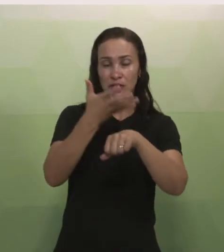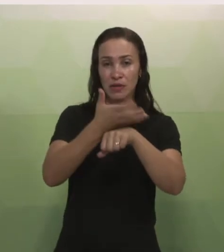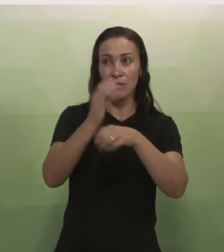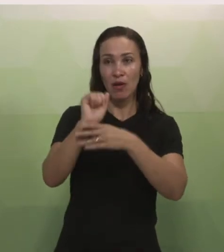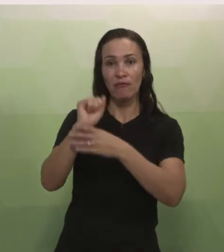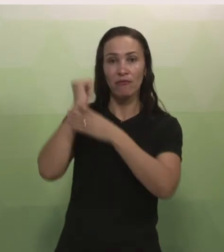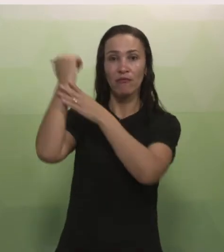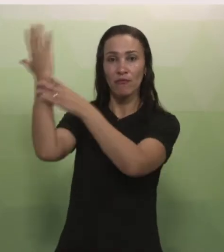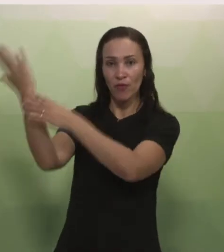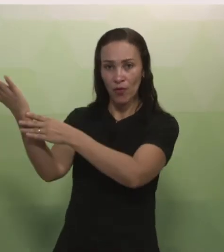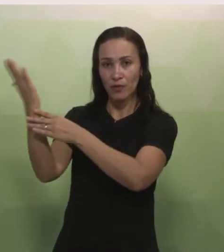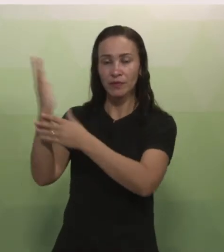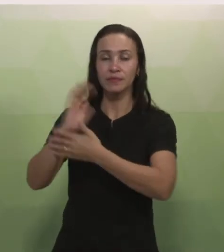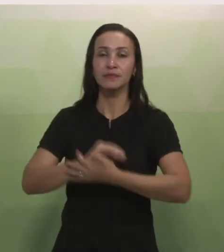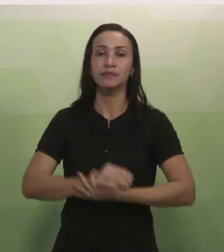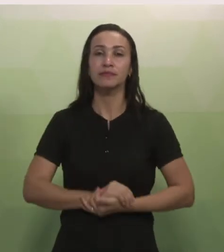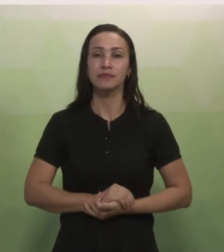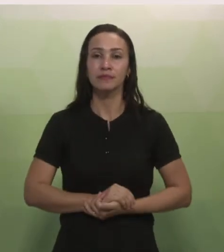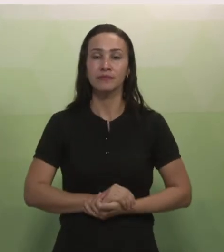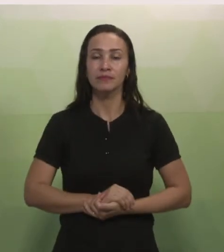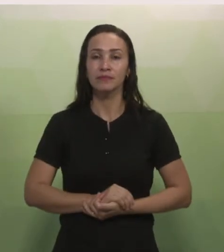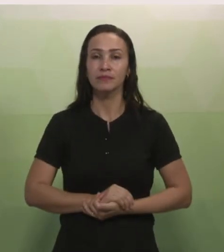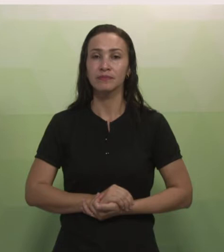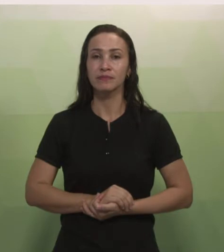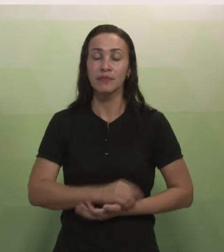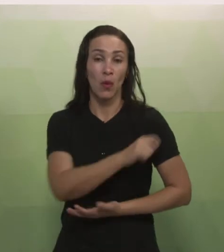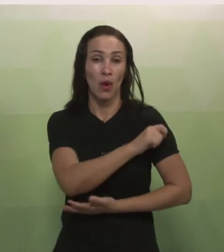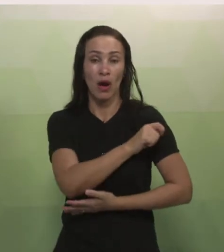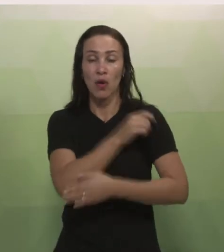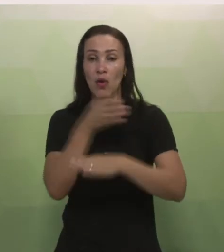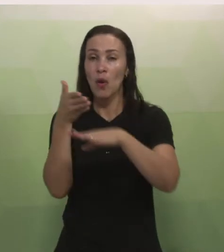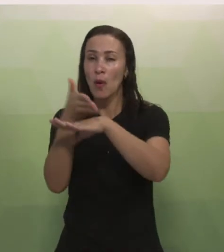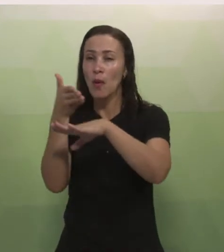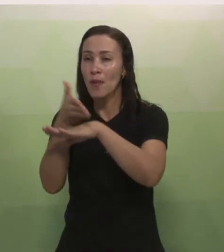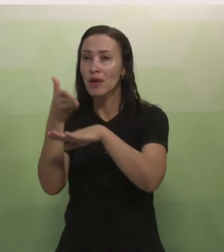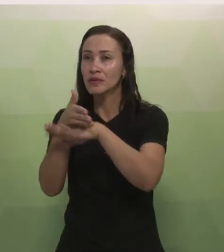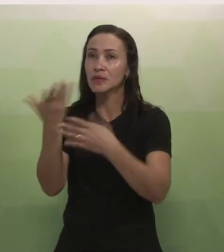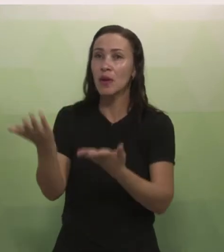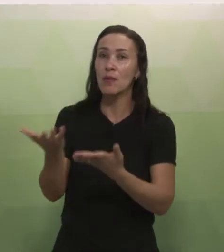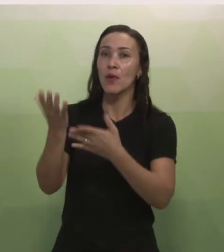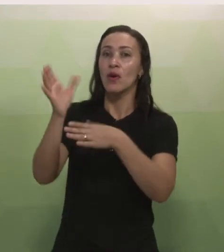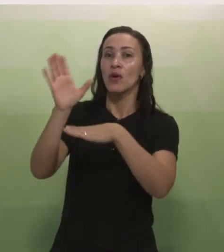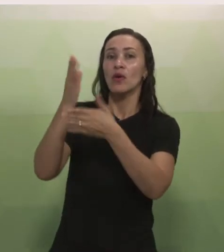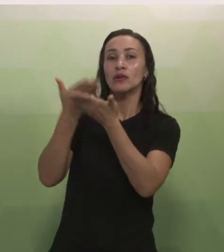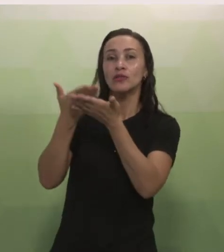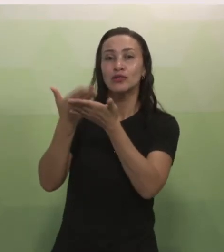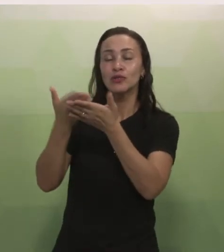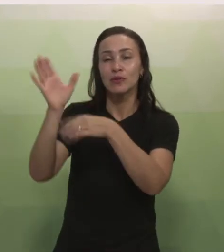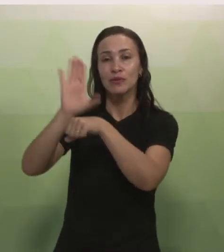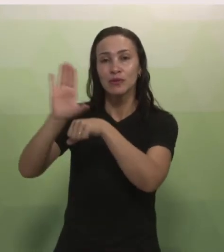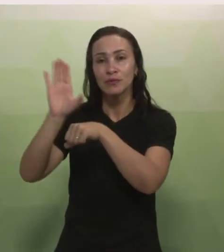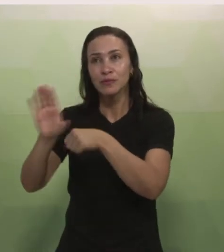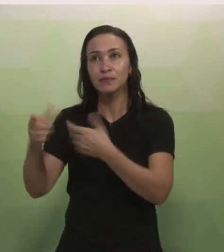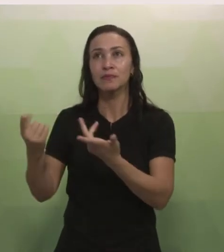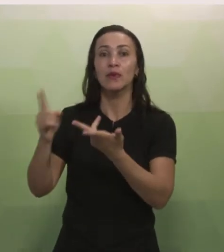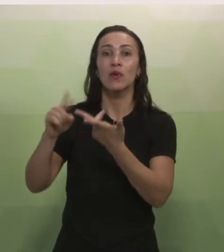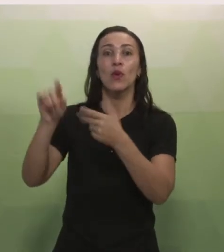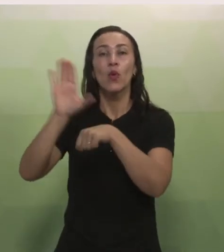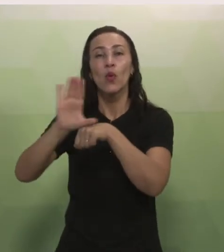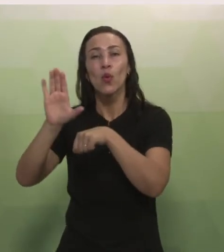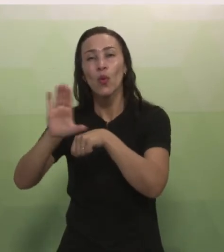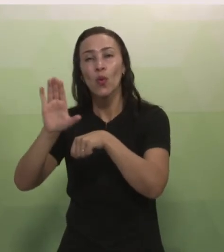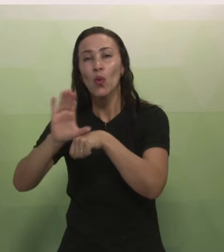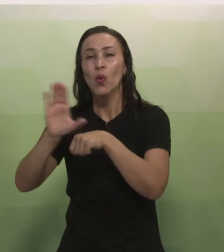disciplinas extracurriculares, né? Se o aluno cursou uma disciplina, se ele tem um curso de